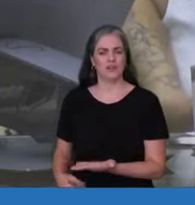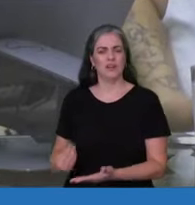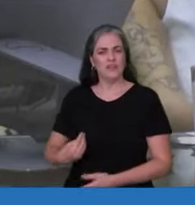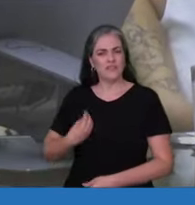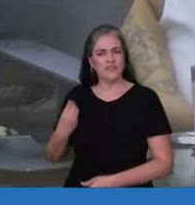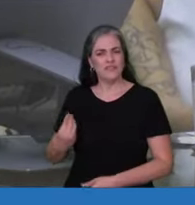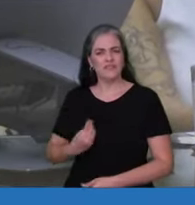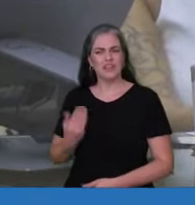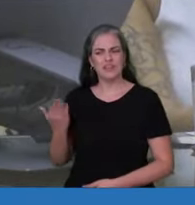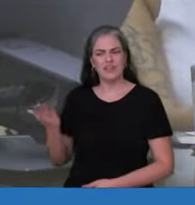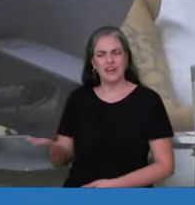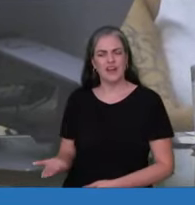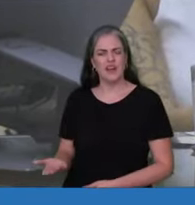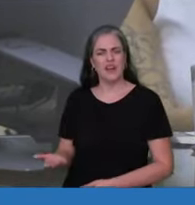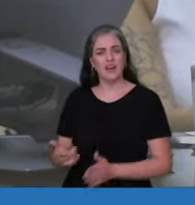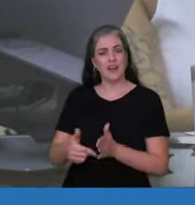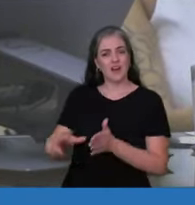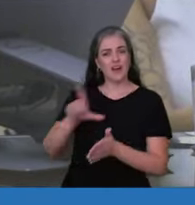planejadamente,